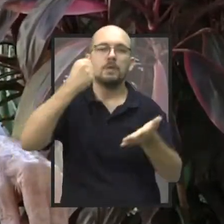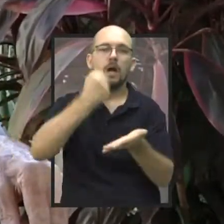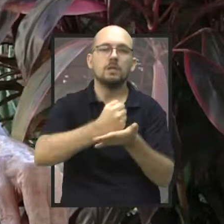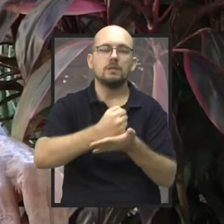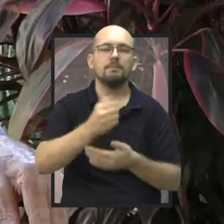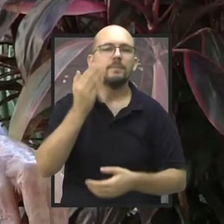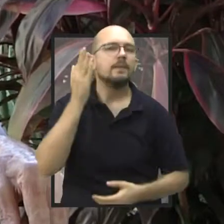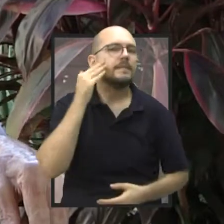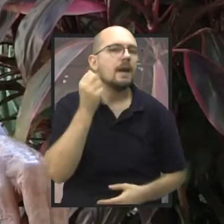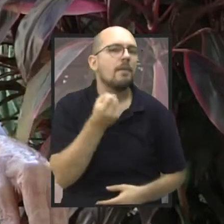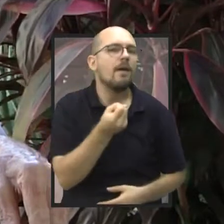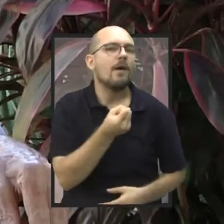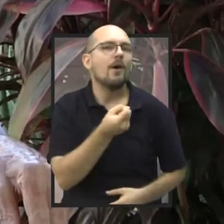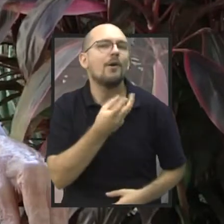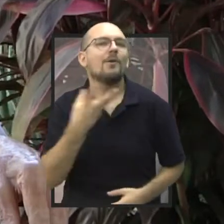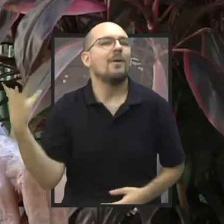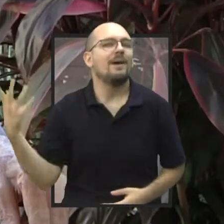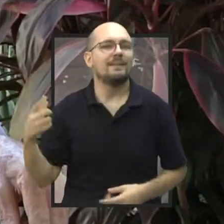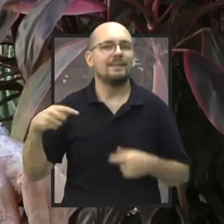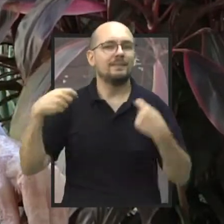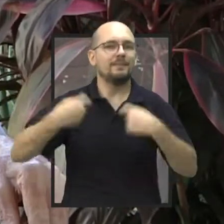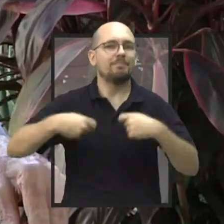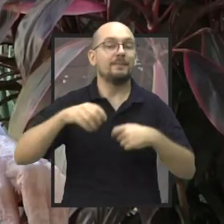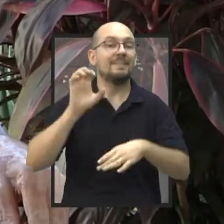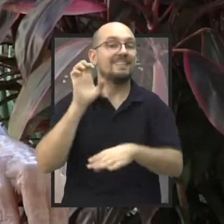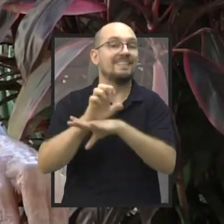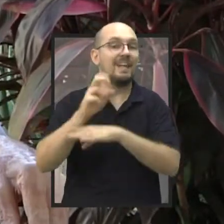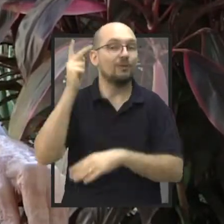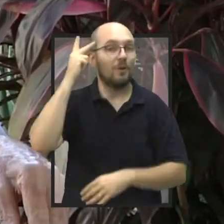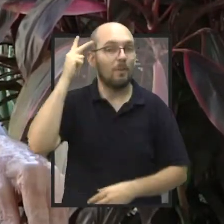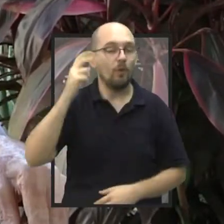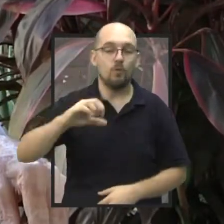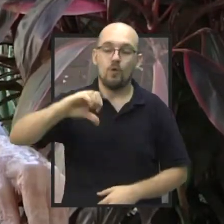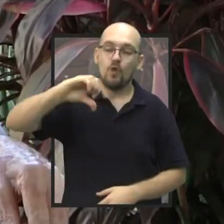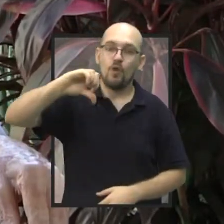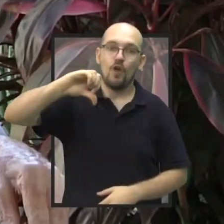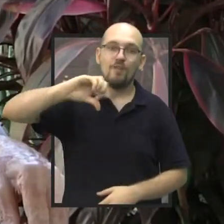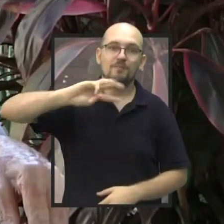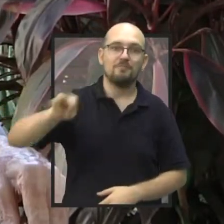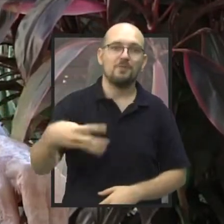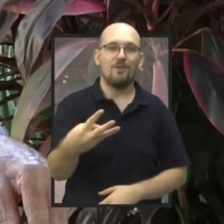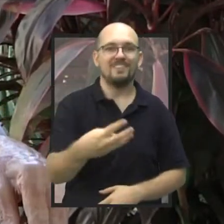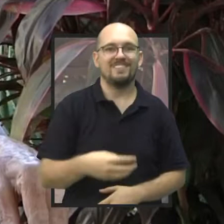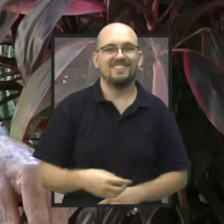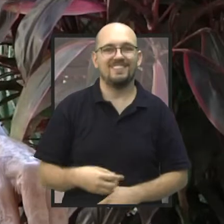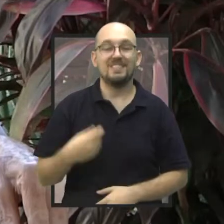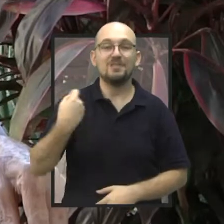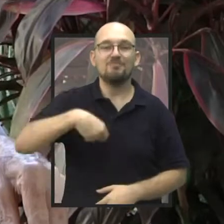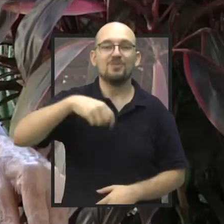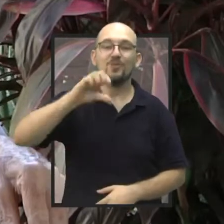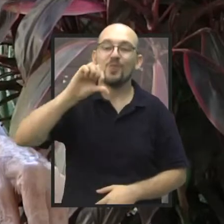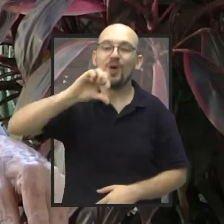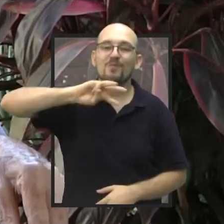Sabe quantos votos seria necessário só no estado de São Paulo? 9 milhões de